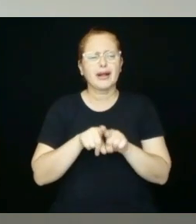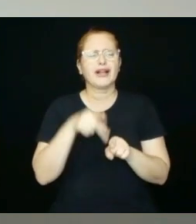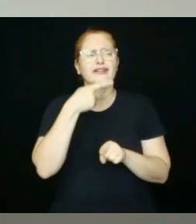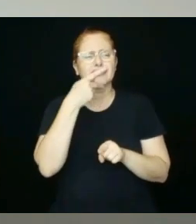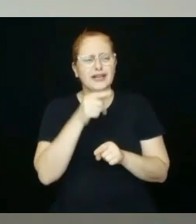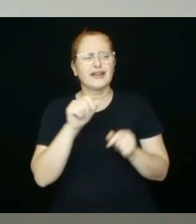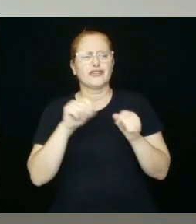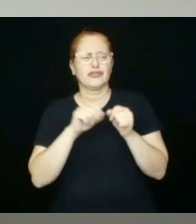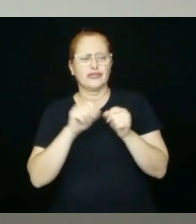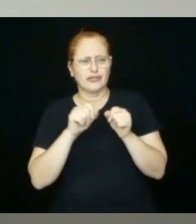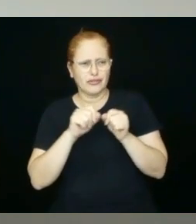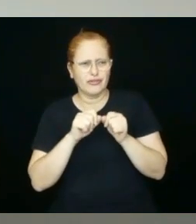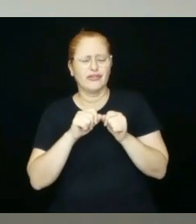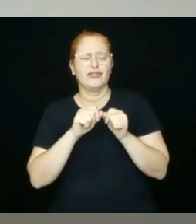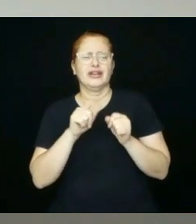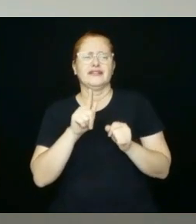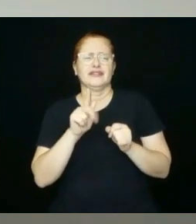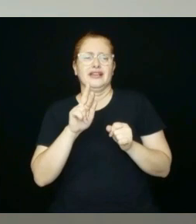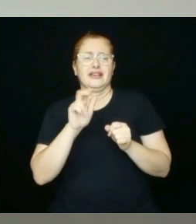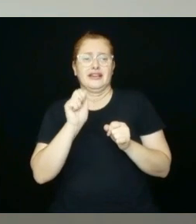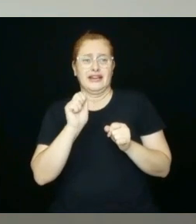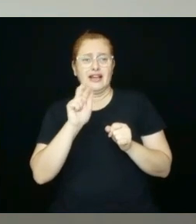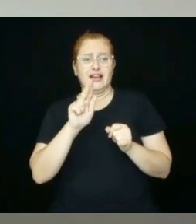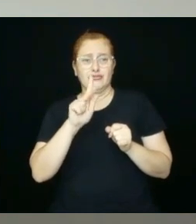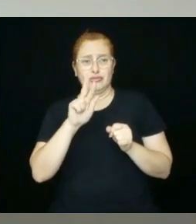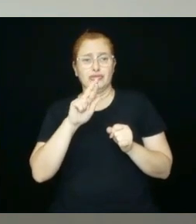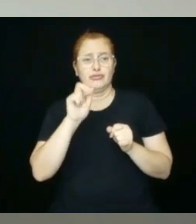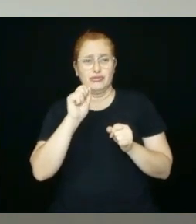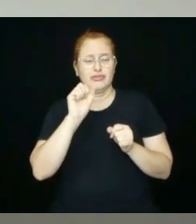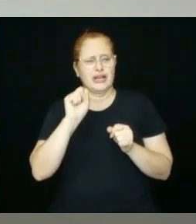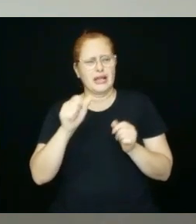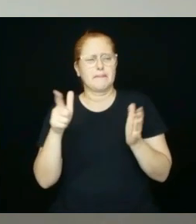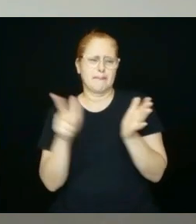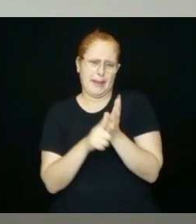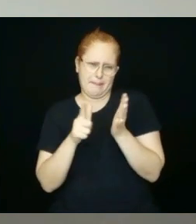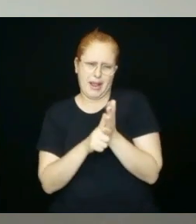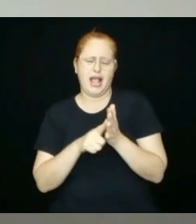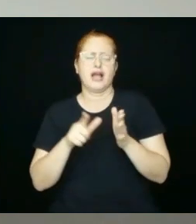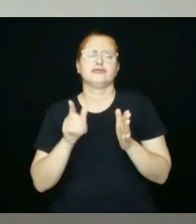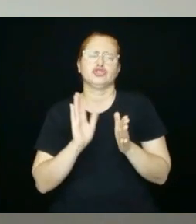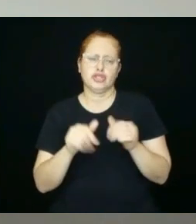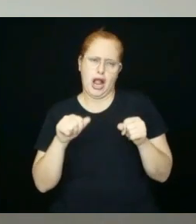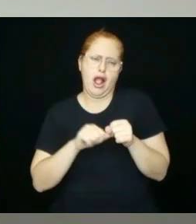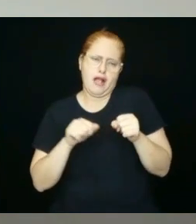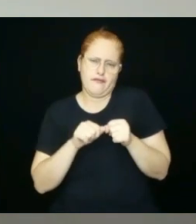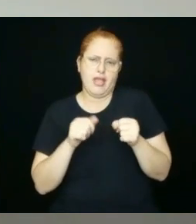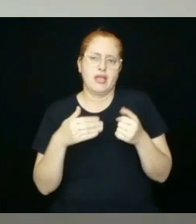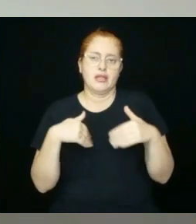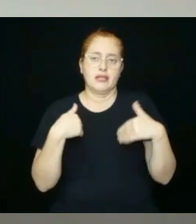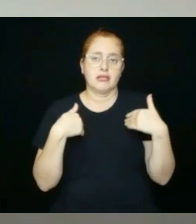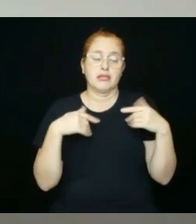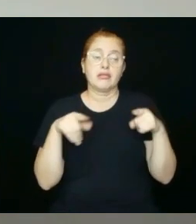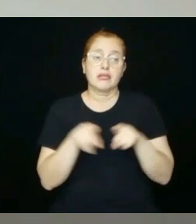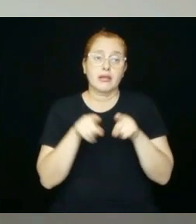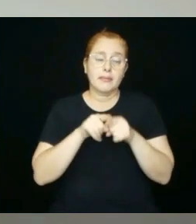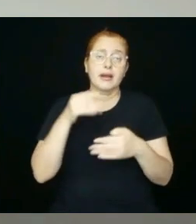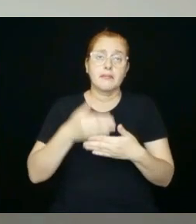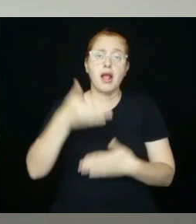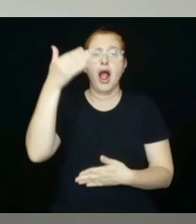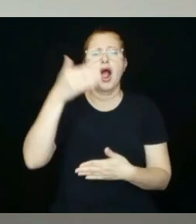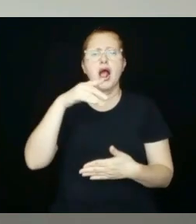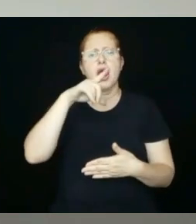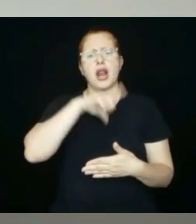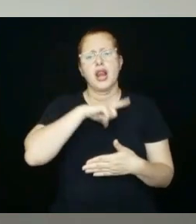gravura. É verdade. Até papéis, tem uma parte que tem papéis artesanais, que o próprio Bruno também fez. E na parede tu